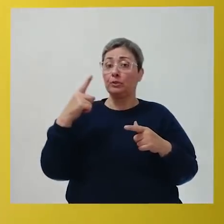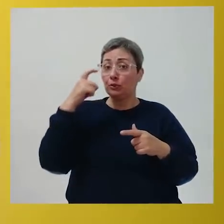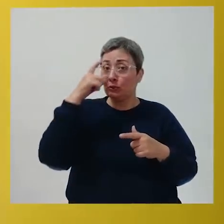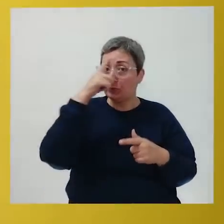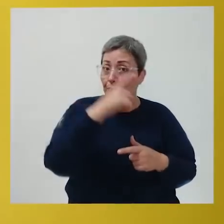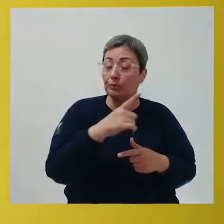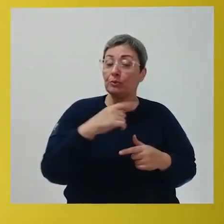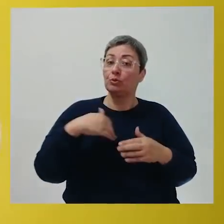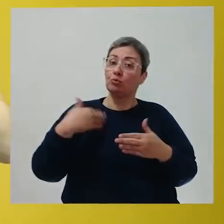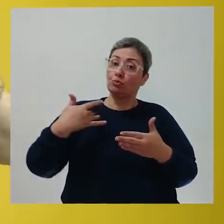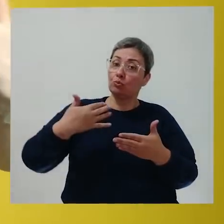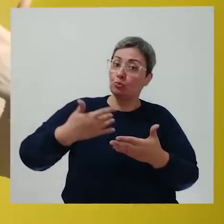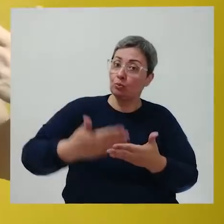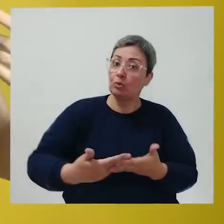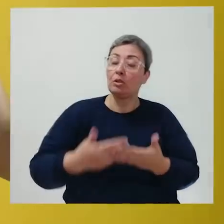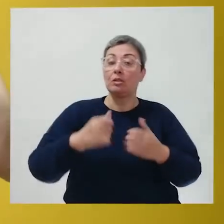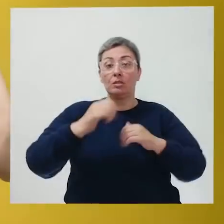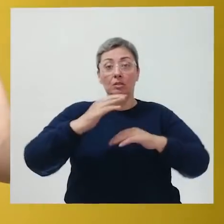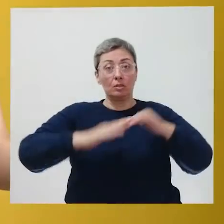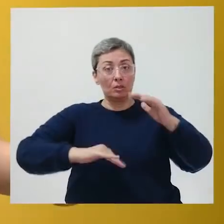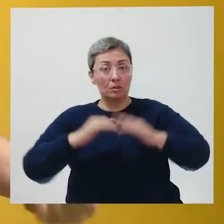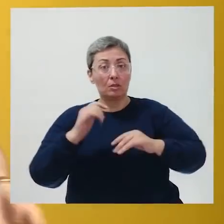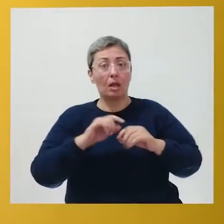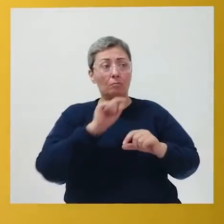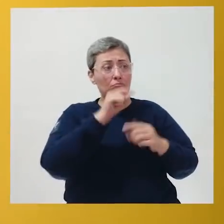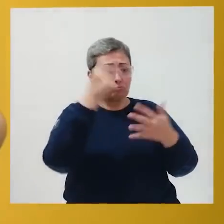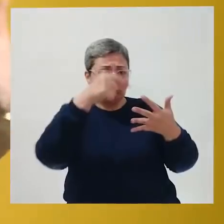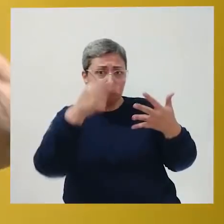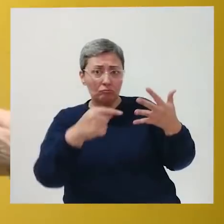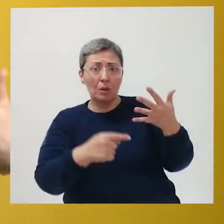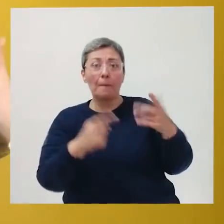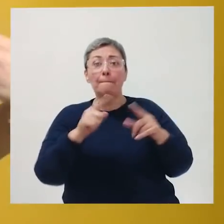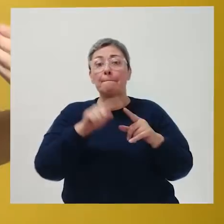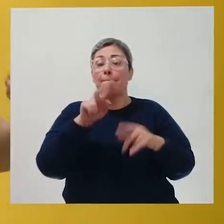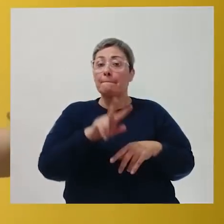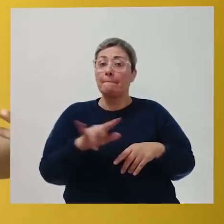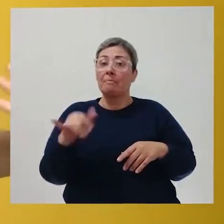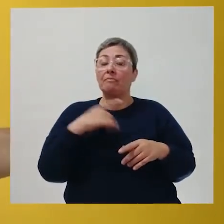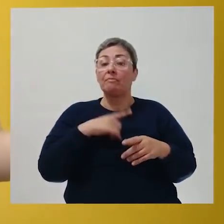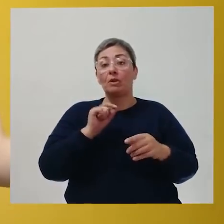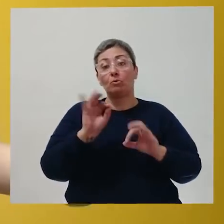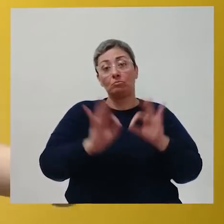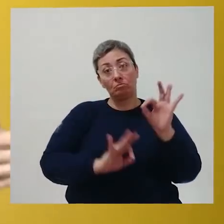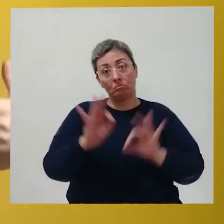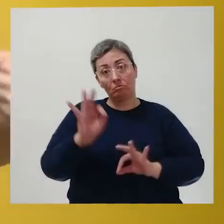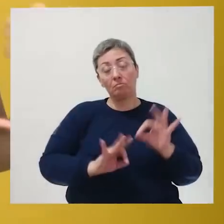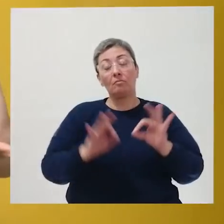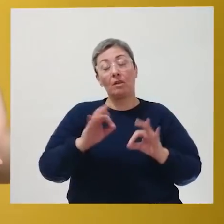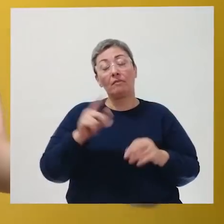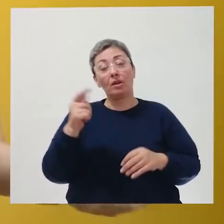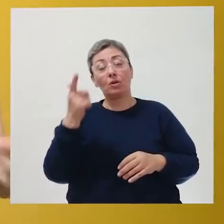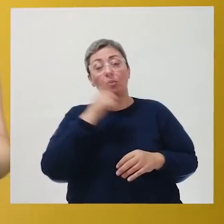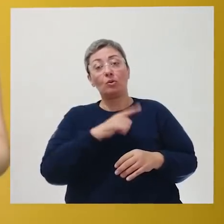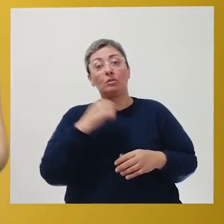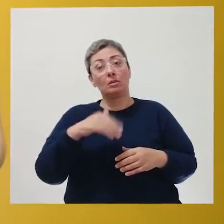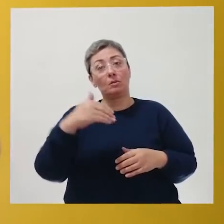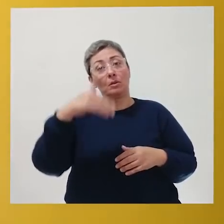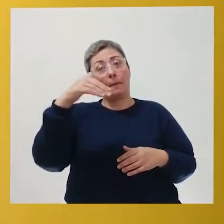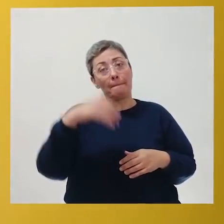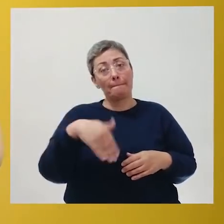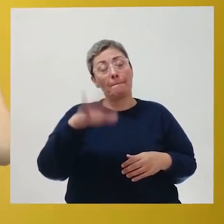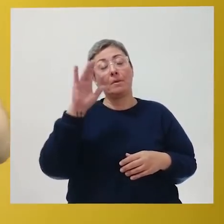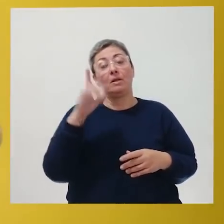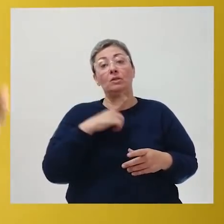dificuldade, no decorrer da atividade, alguns elementos, mas nós vamos trabalhando para que ela consiga cada